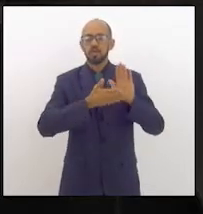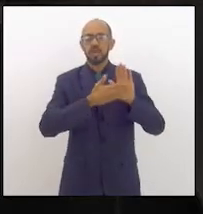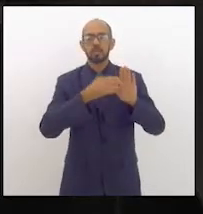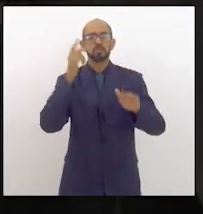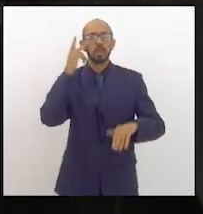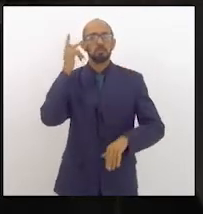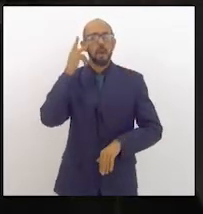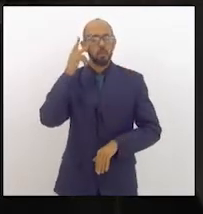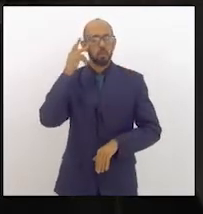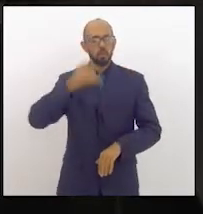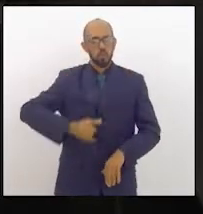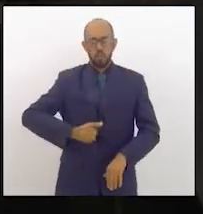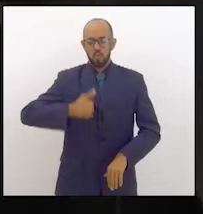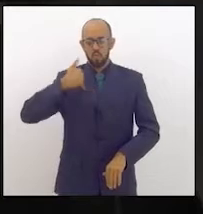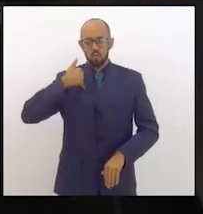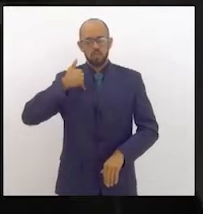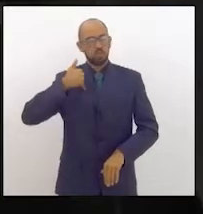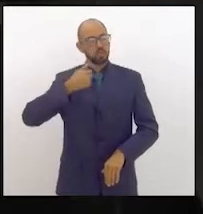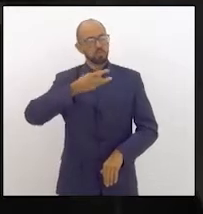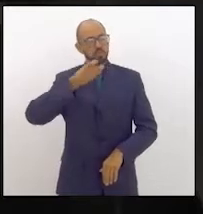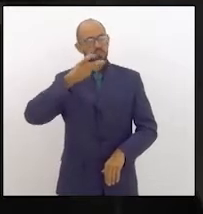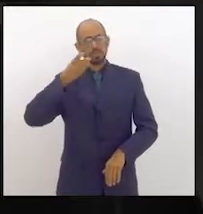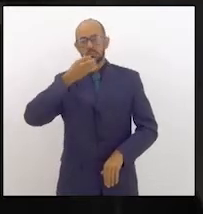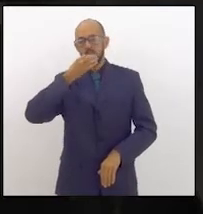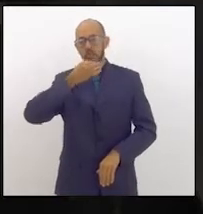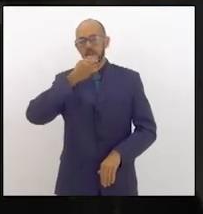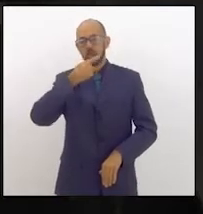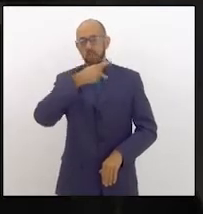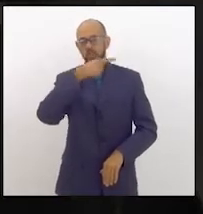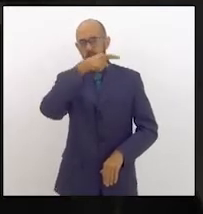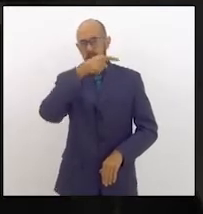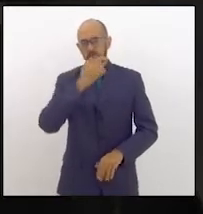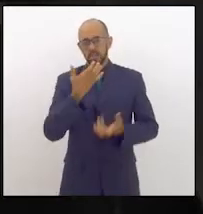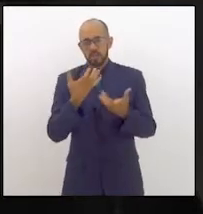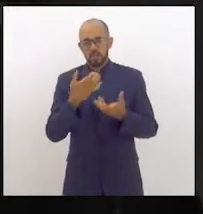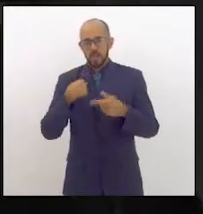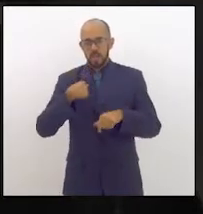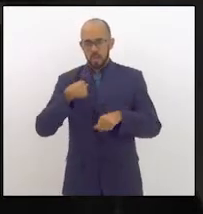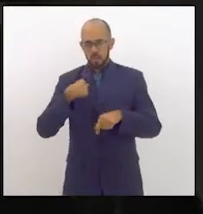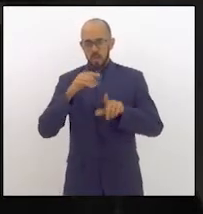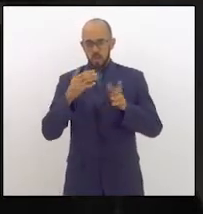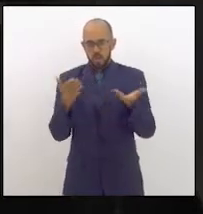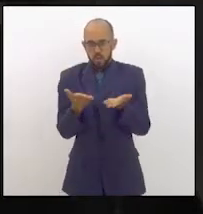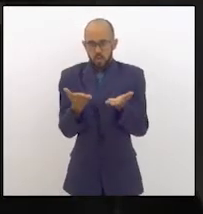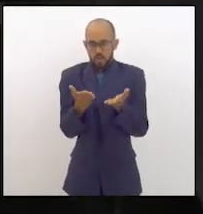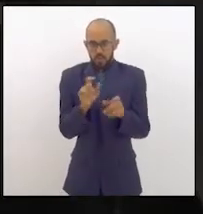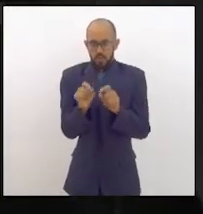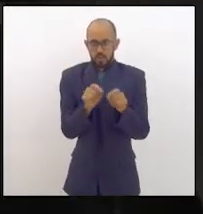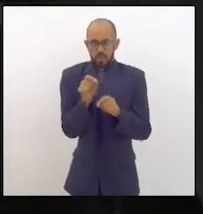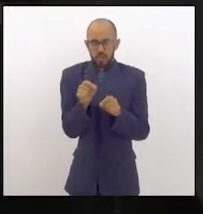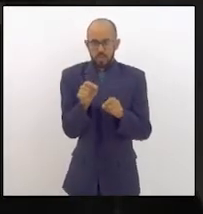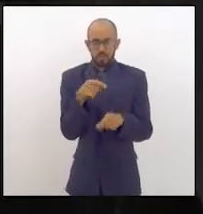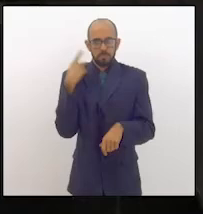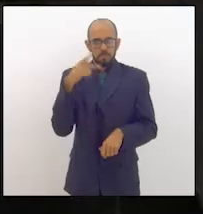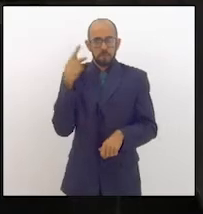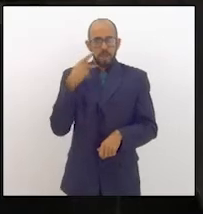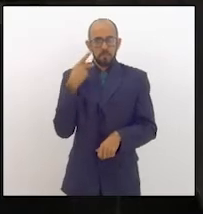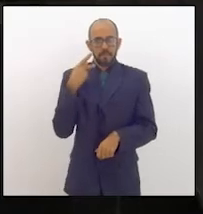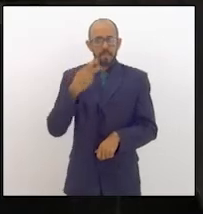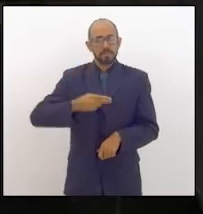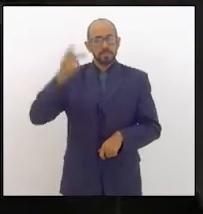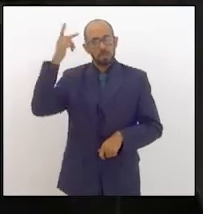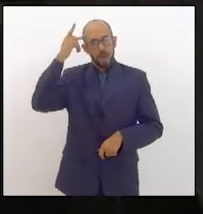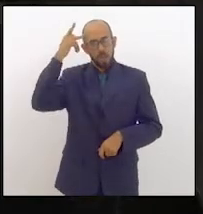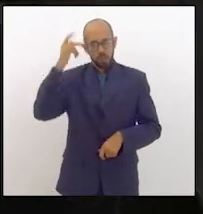tem para São Paulo que orgulho queria eu agora ser uma parlamentar lá em São